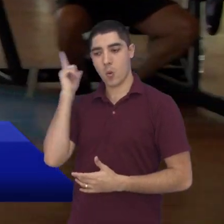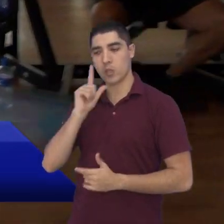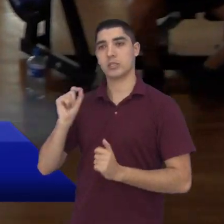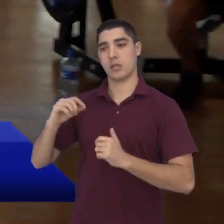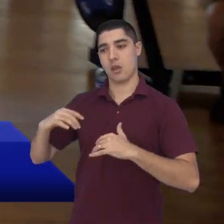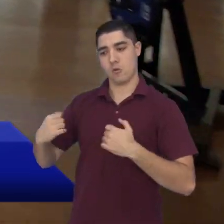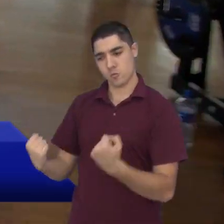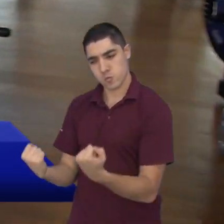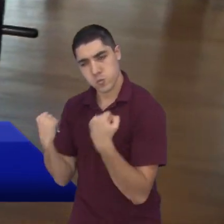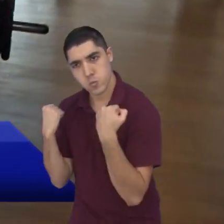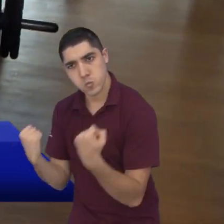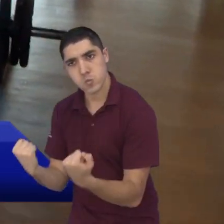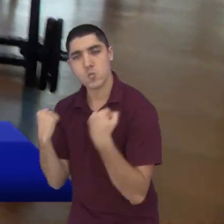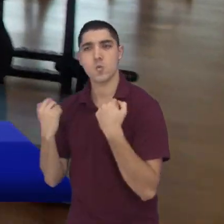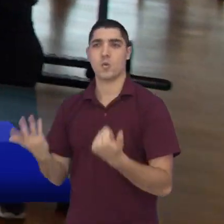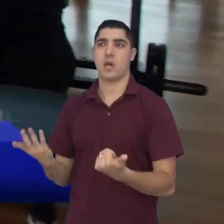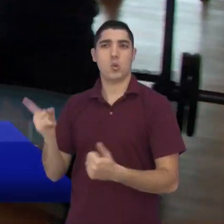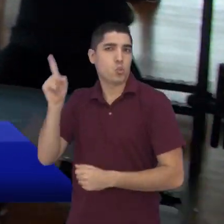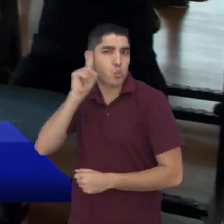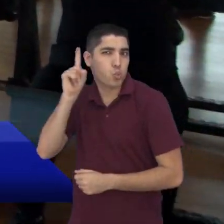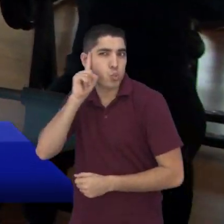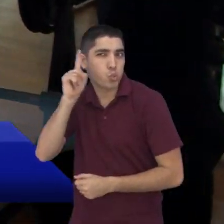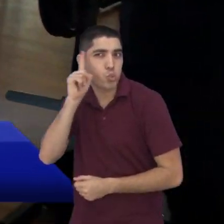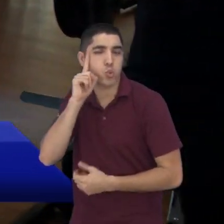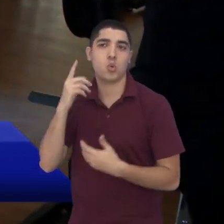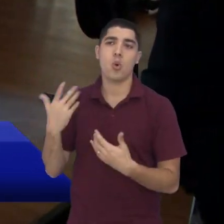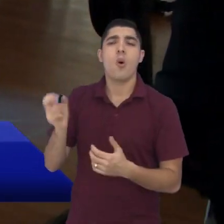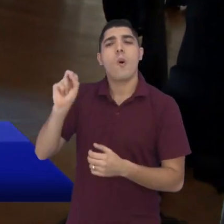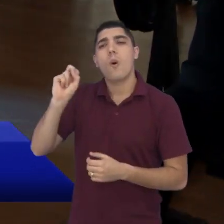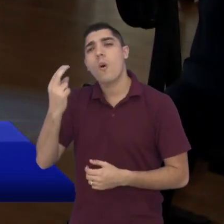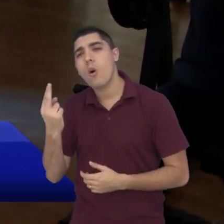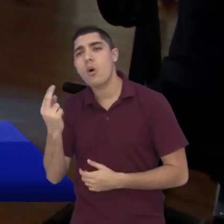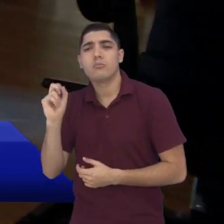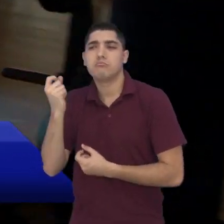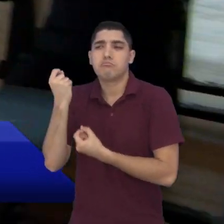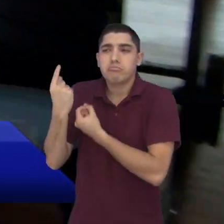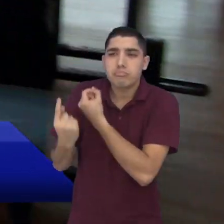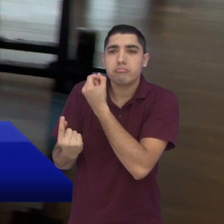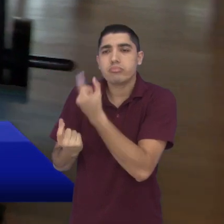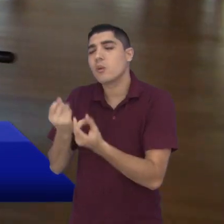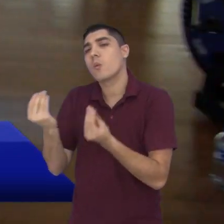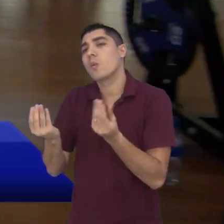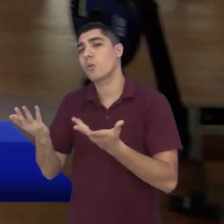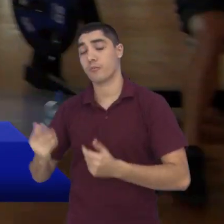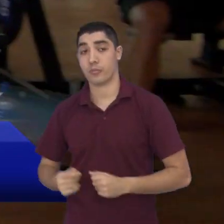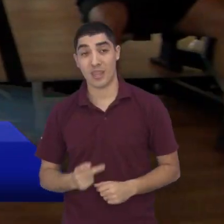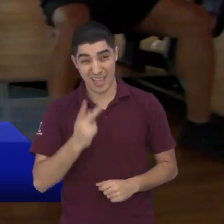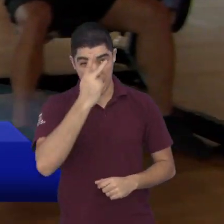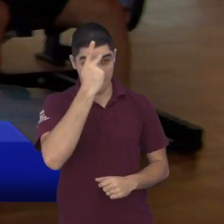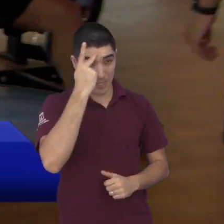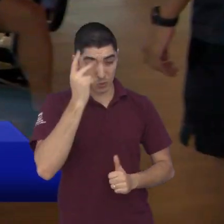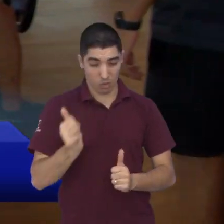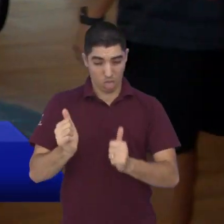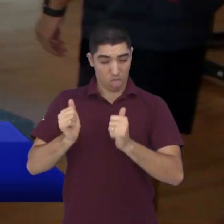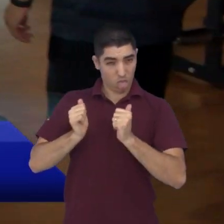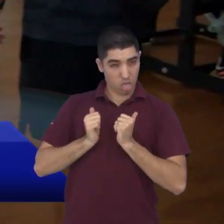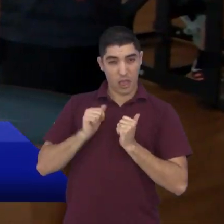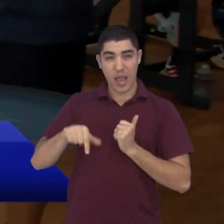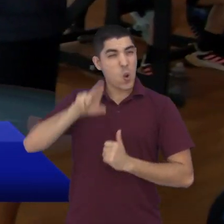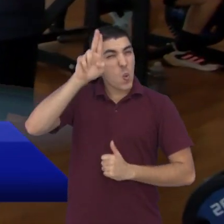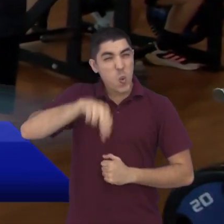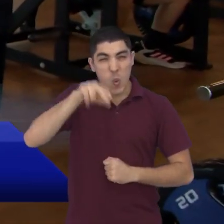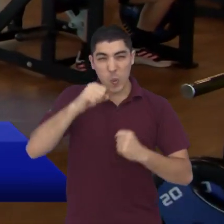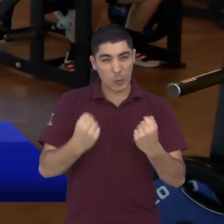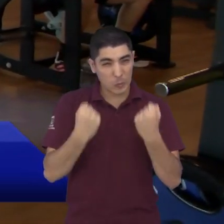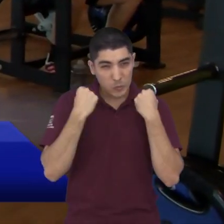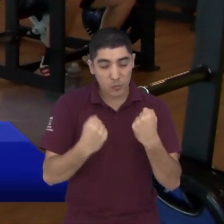ali para começar uma musculação todos os dias da semana ou começa ali mais devagar Como que é o sedentário que é